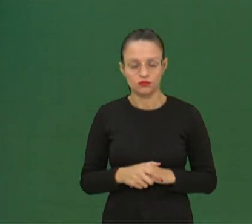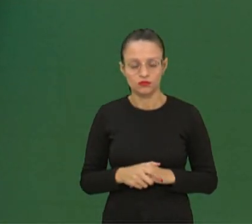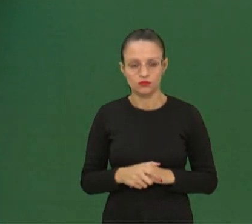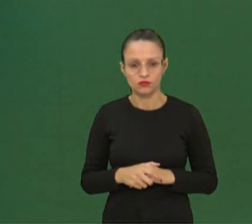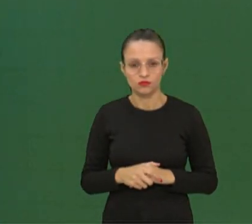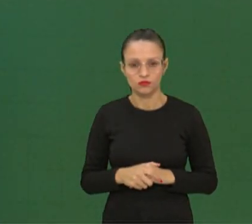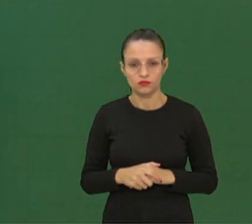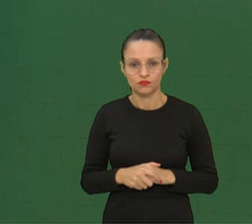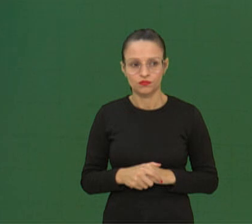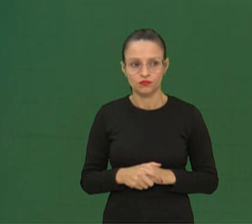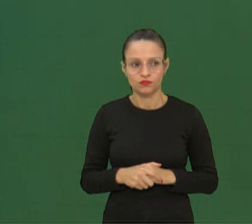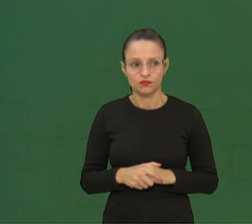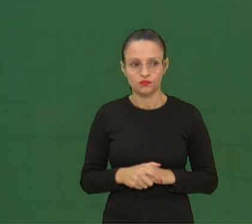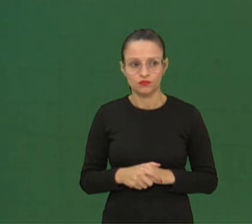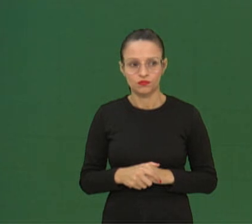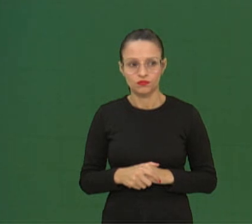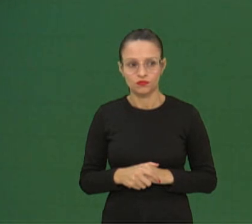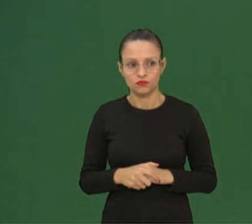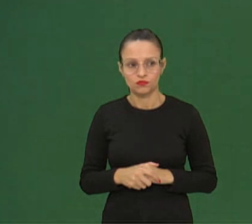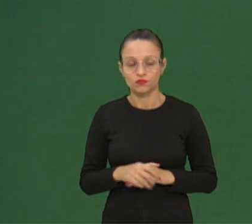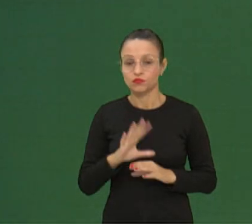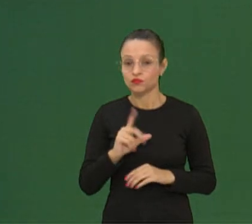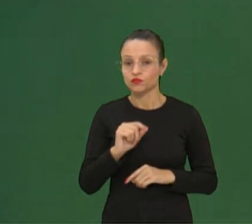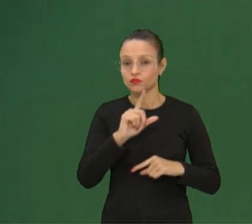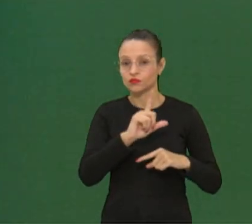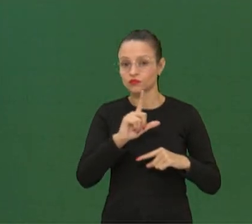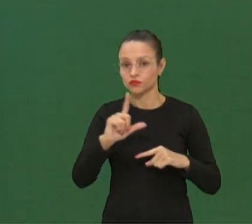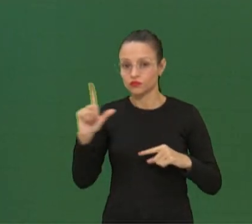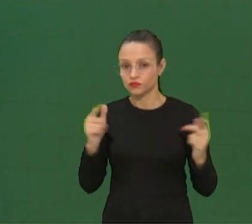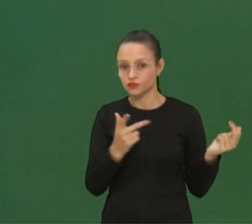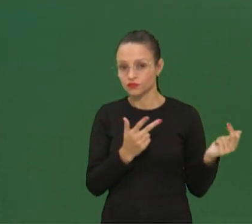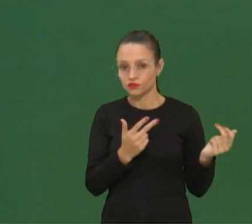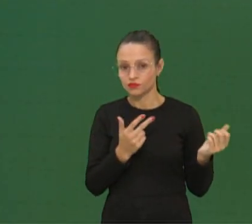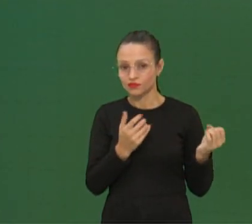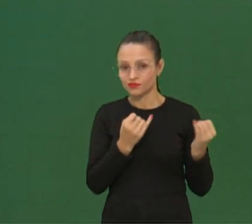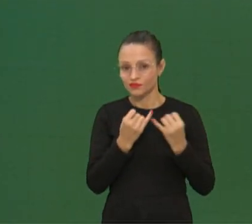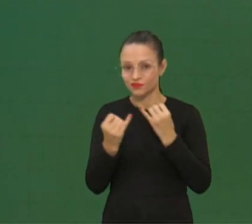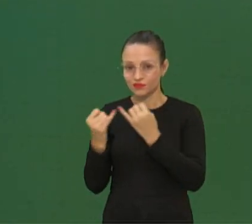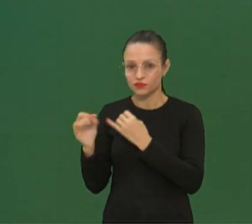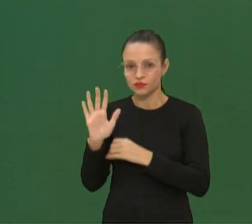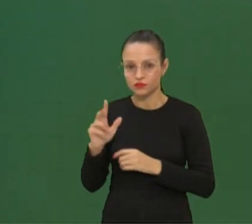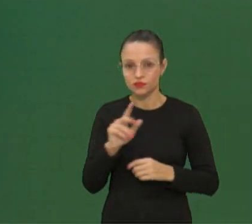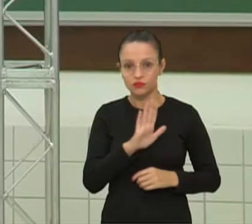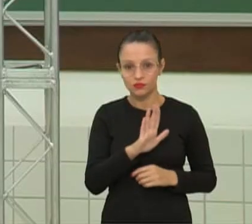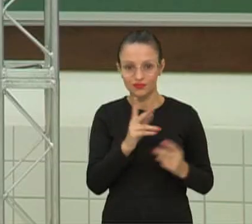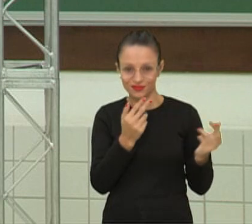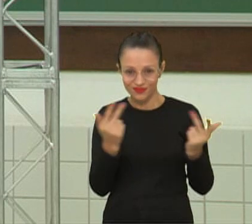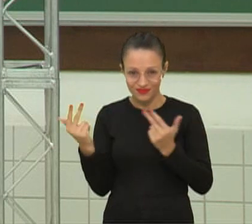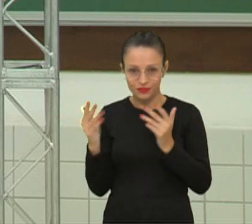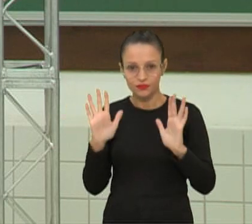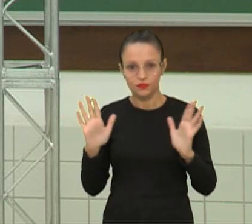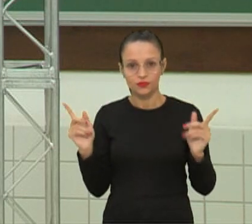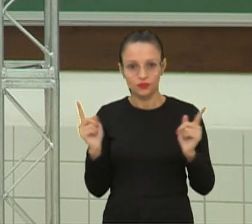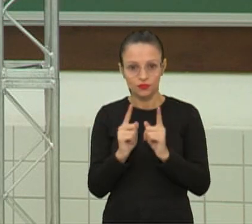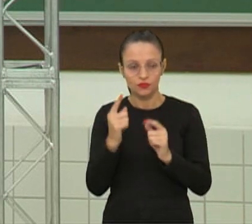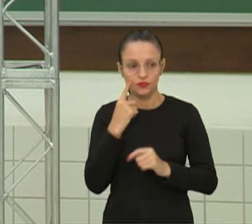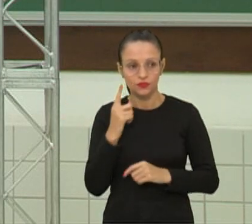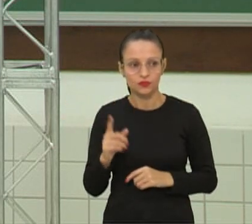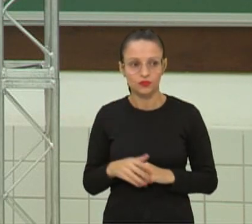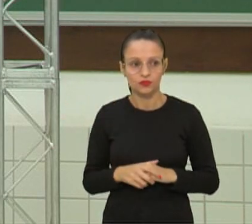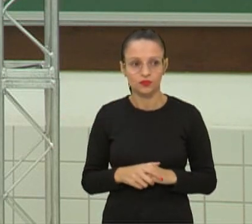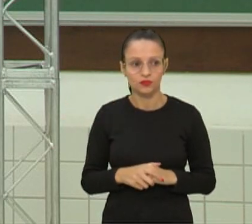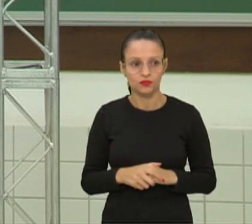2L. Na verdade, todos esses termos aqui são semelhantes, mas eu dou uma agrupada para diminuir um pouquinho.